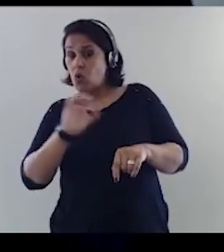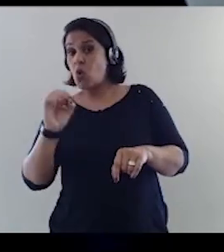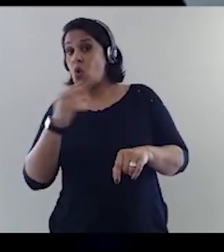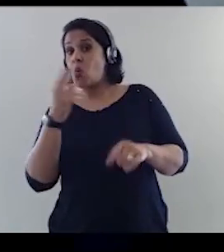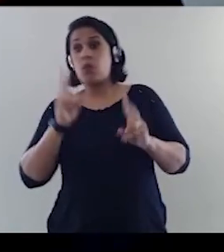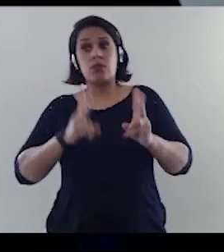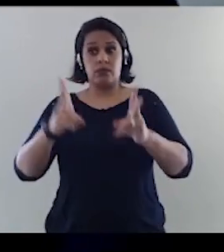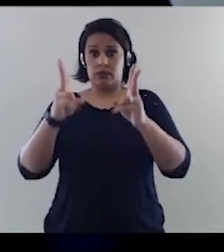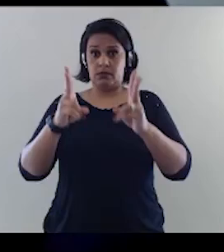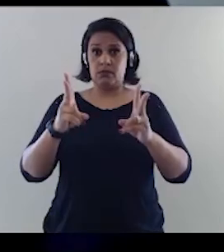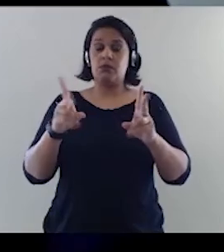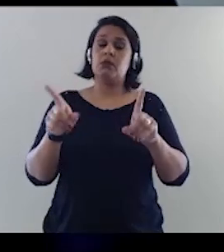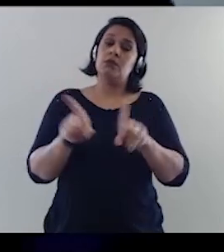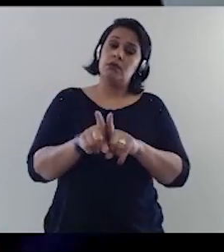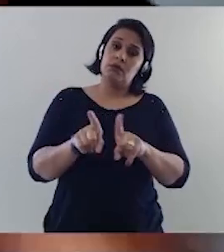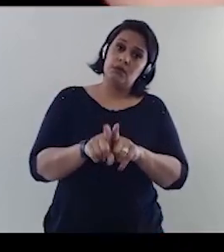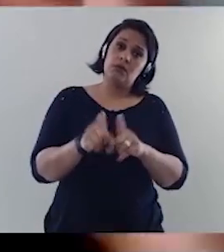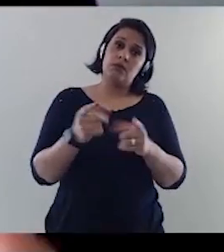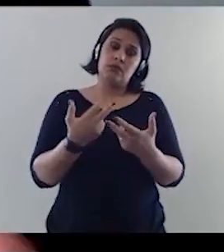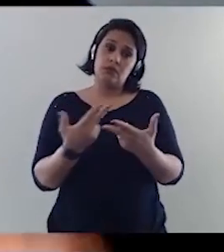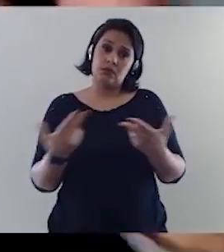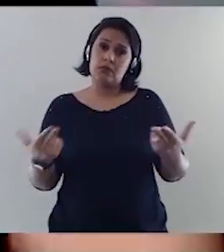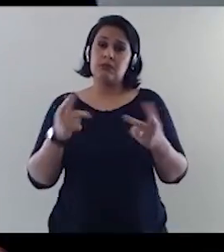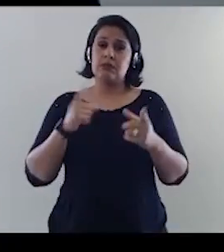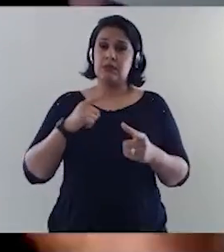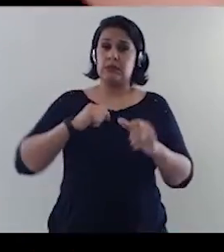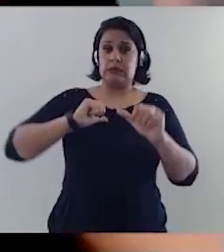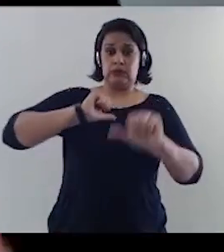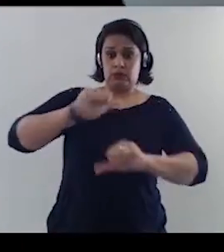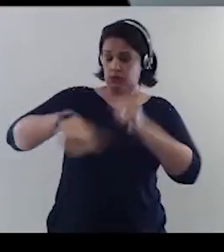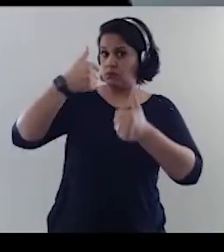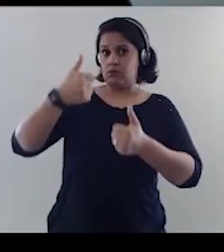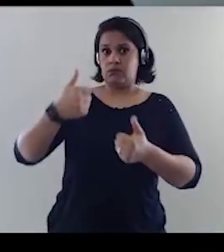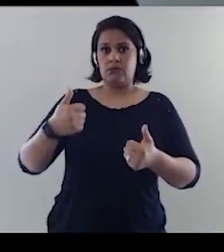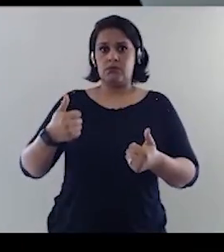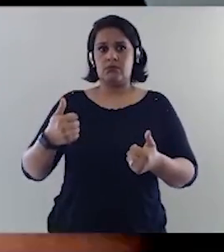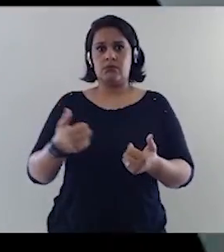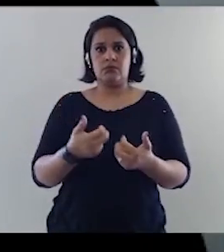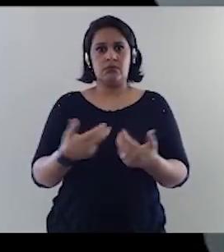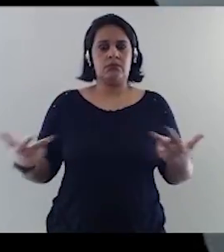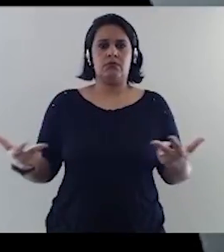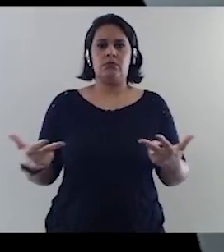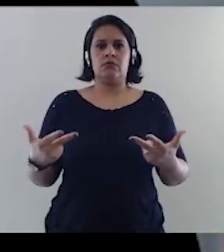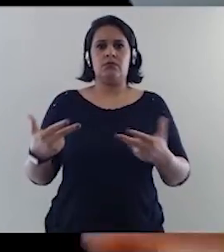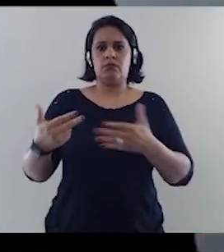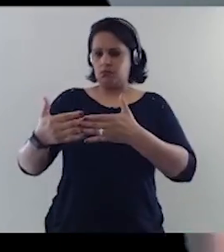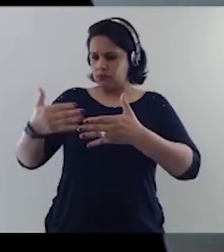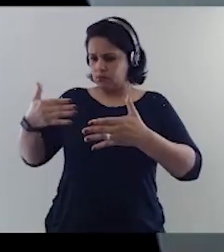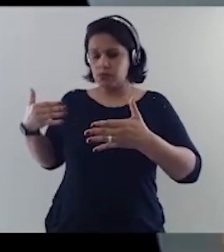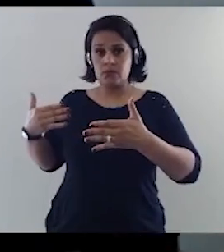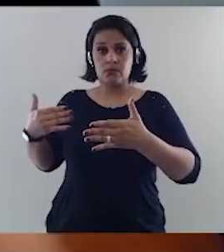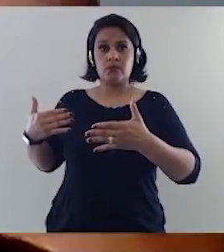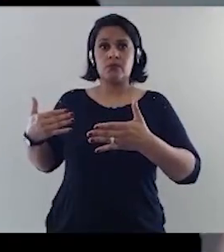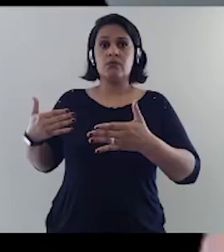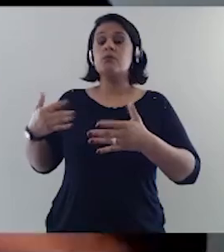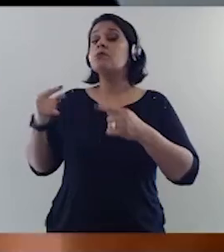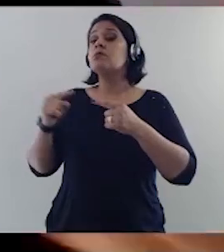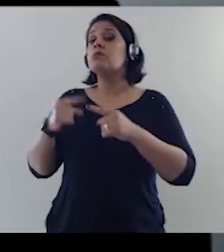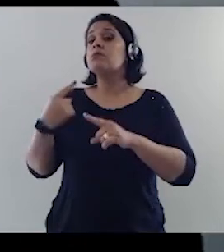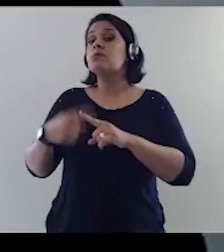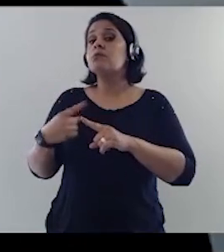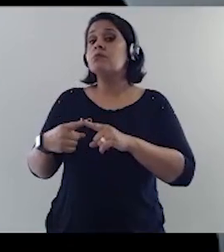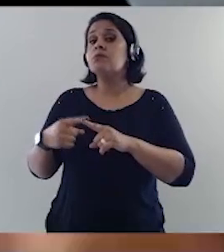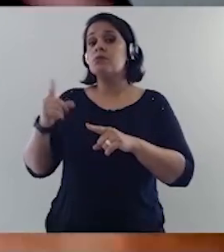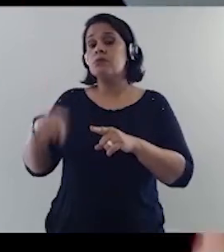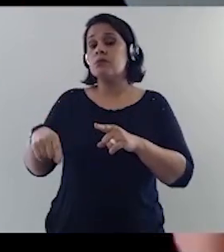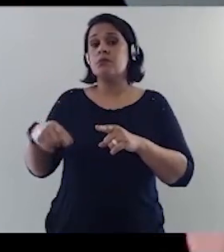e situações também em que se altera bruscamente e assumidamente um precedente em função da